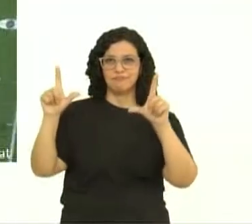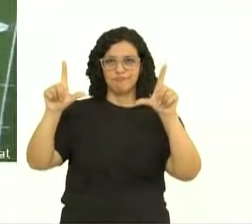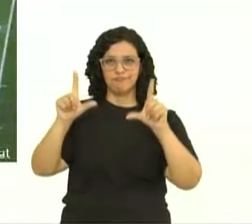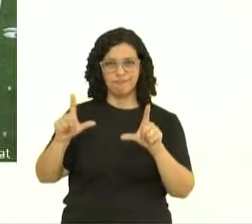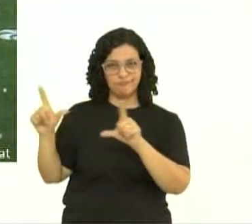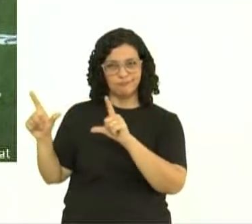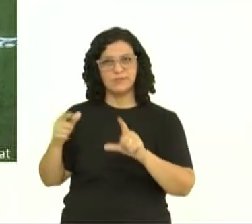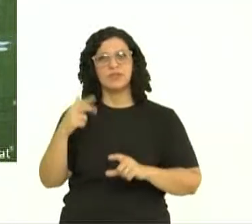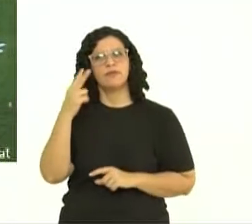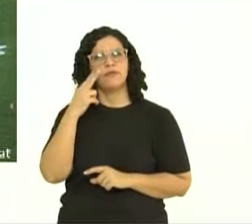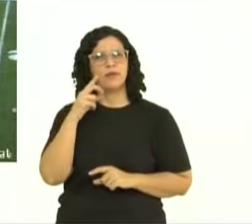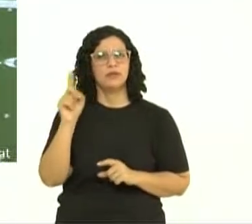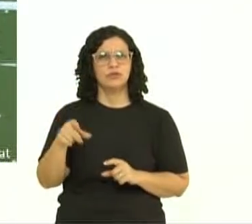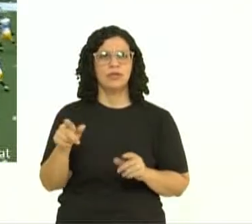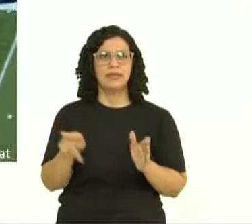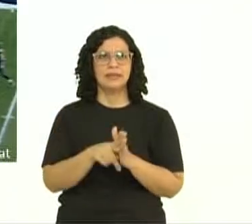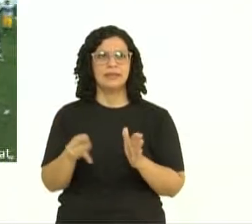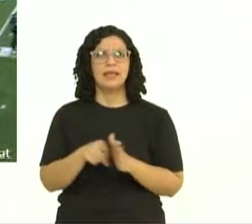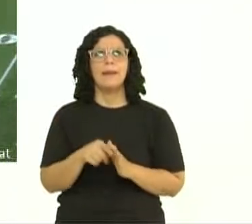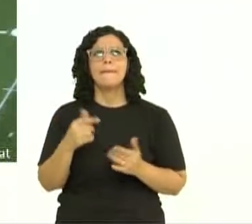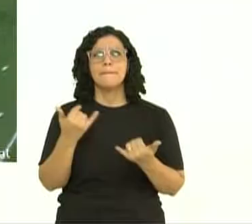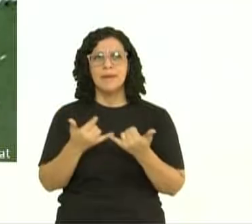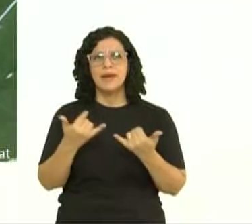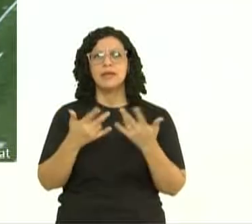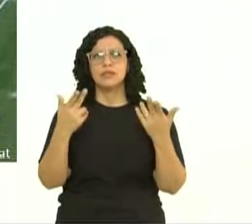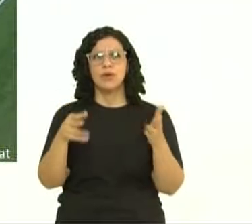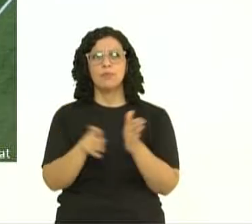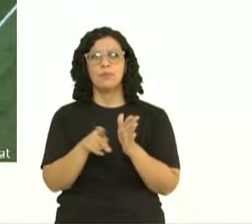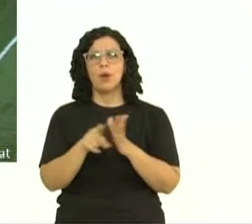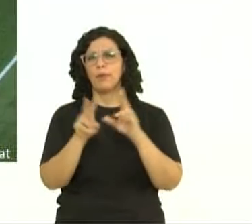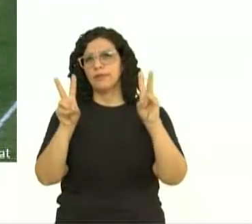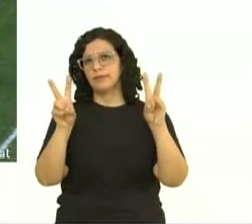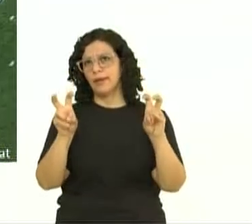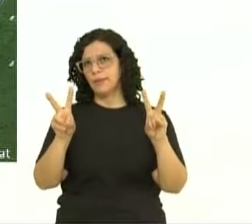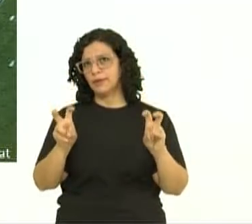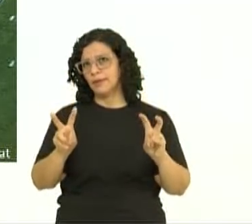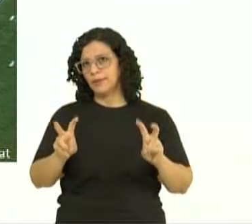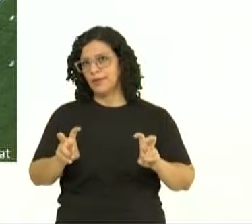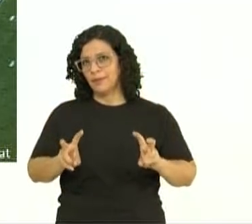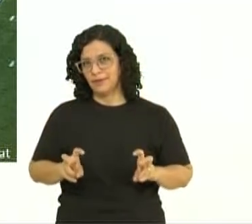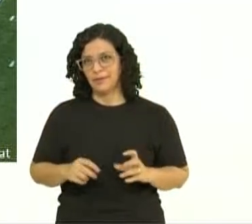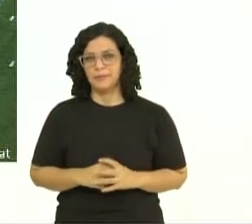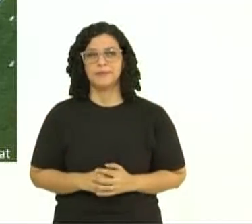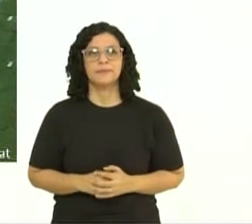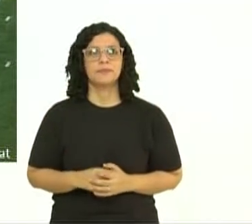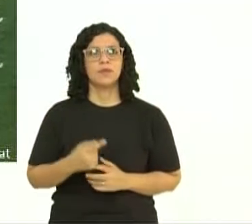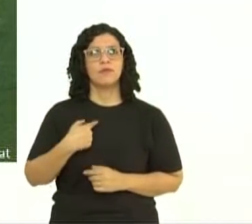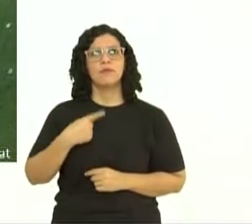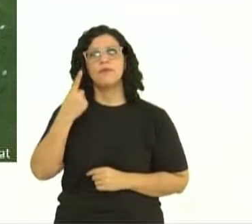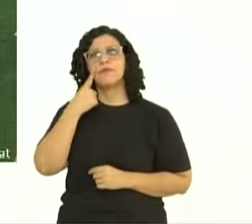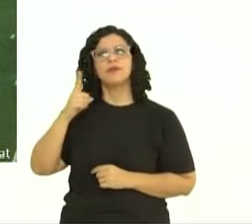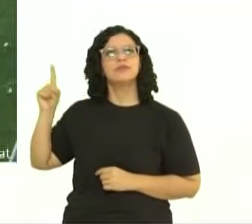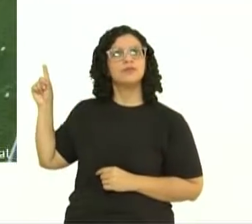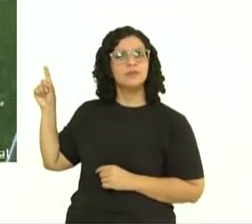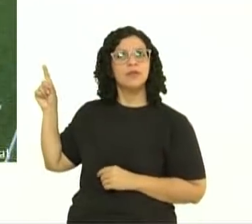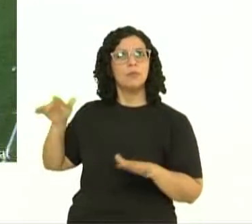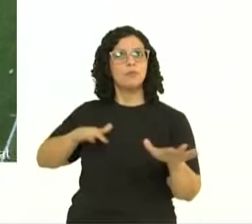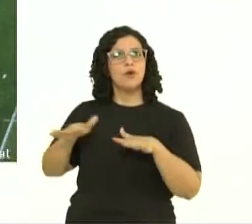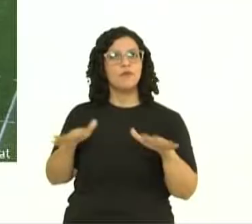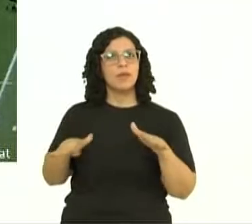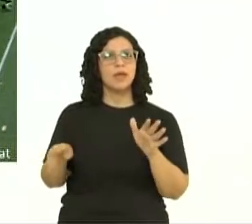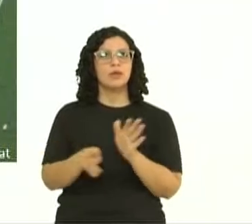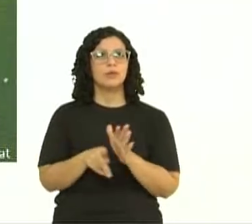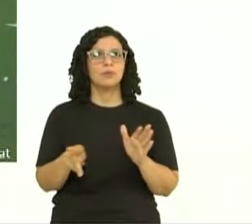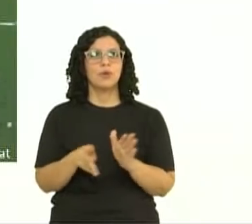É fácil, nos é familiar, né? Esses temas aqui, essas animações dos jogos. Então na primeira animação aqui nós podemos ver,